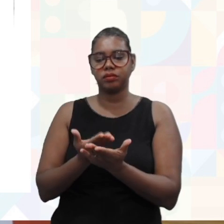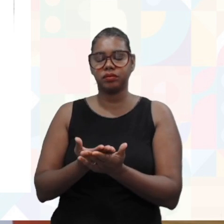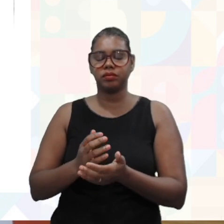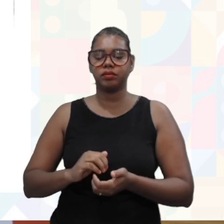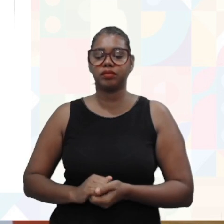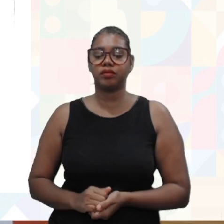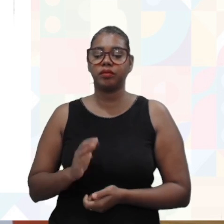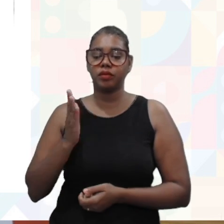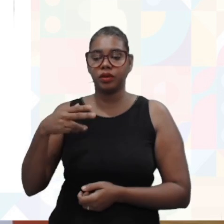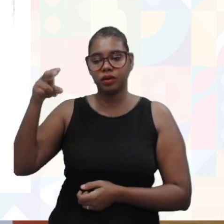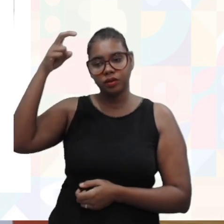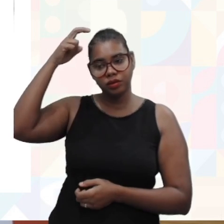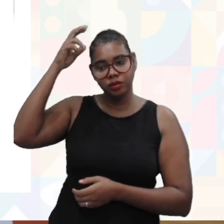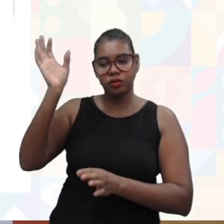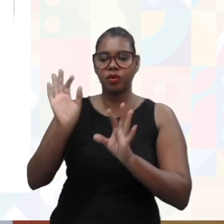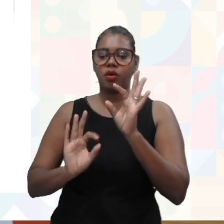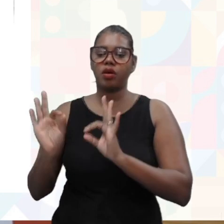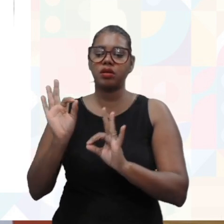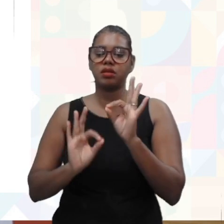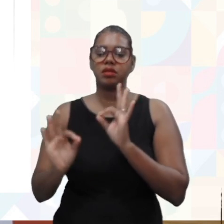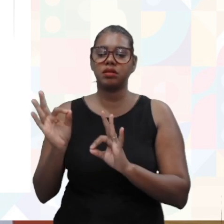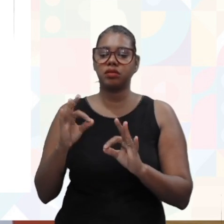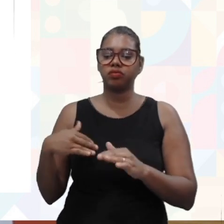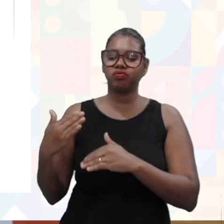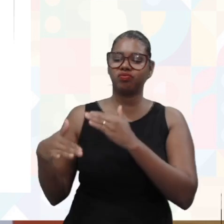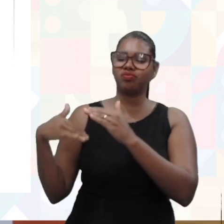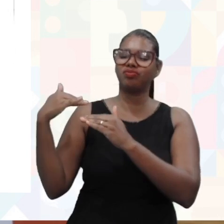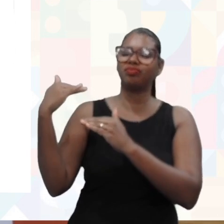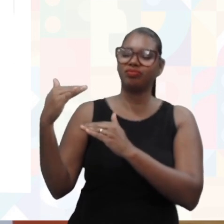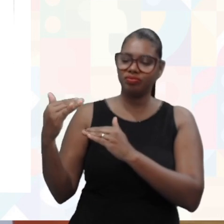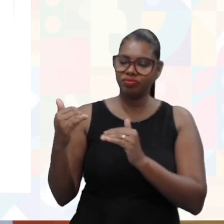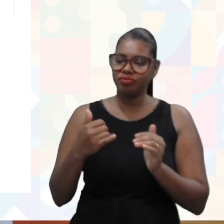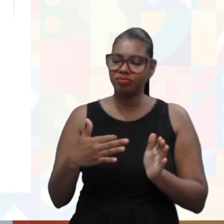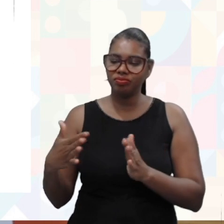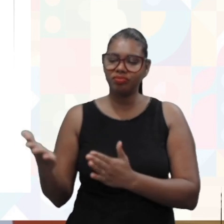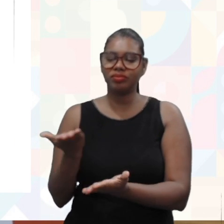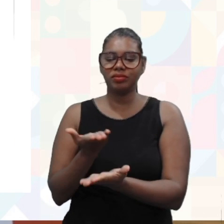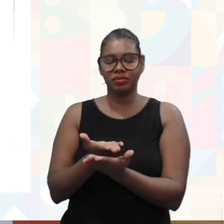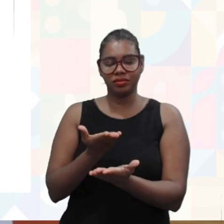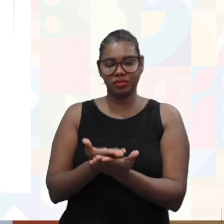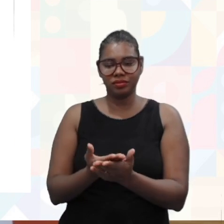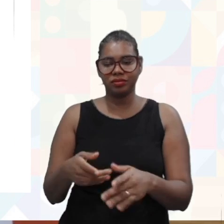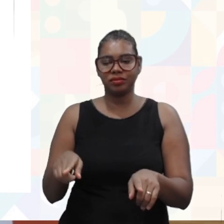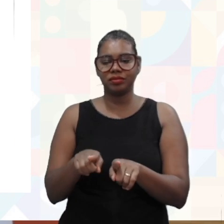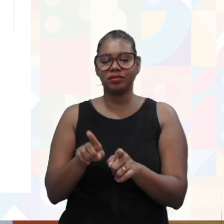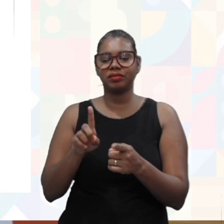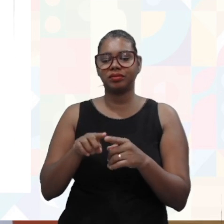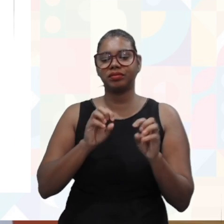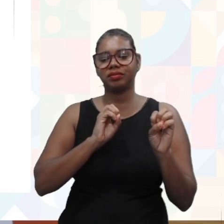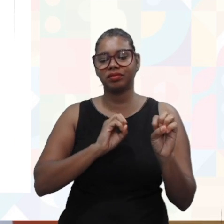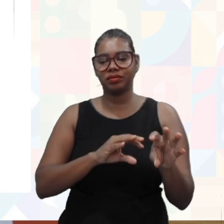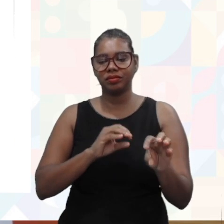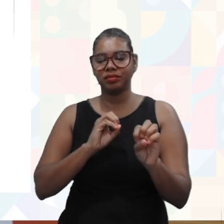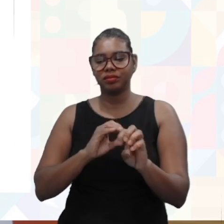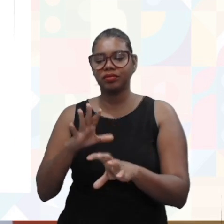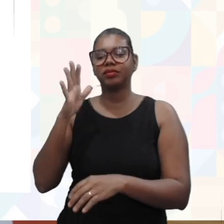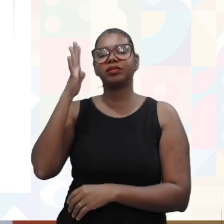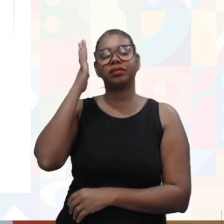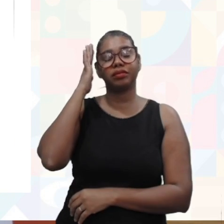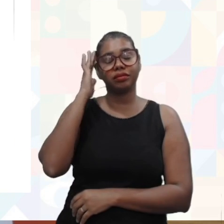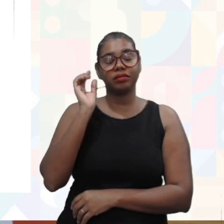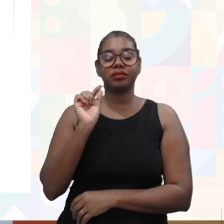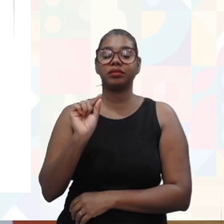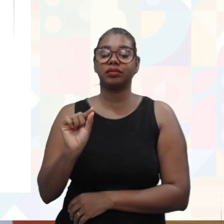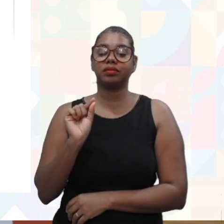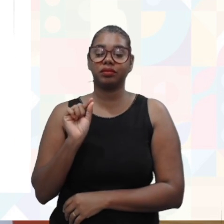a cultura organizacional, a gente avançou bastante nos estudos a respeito da educação, compreendendo que